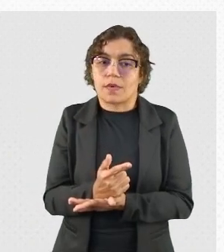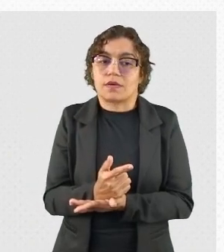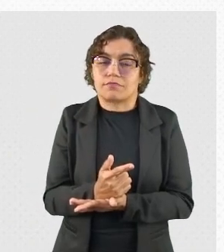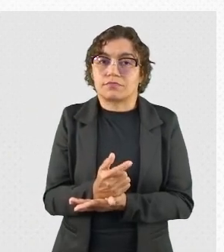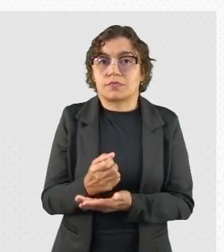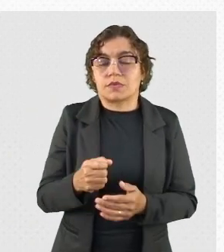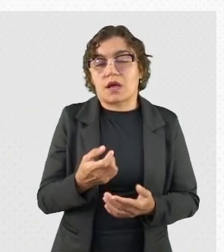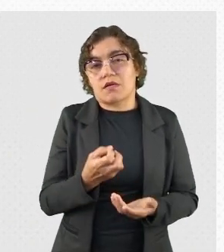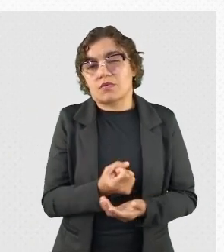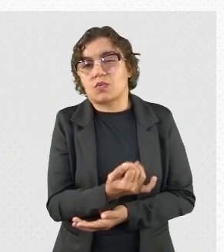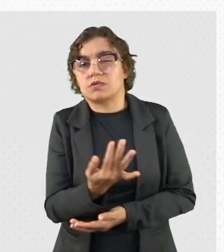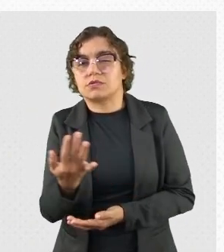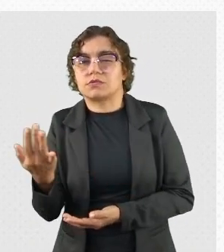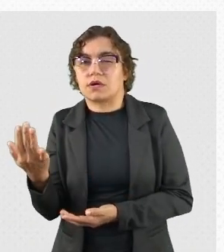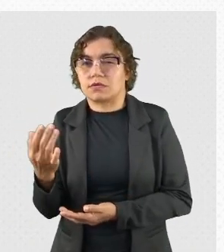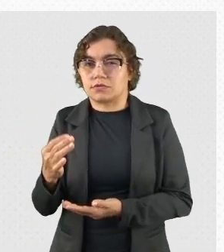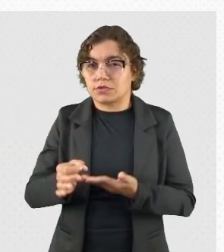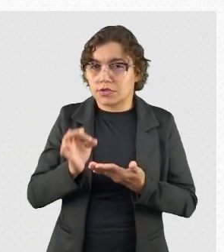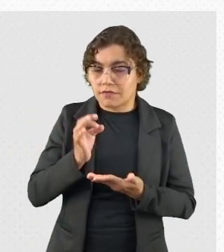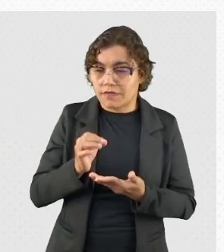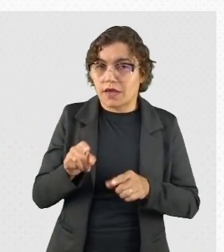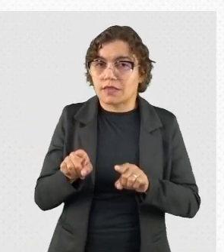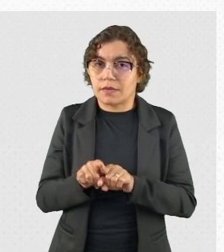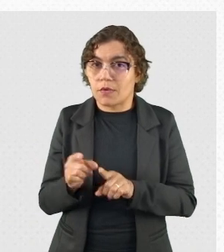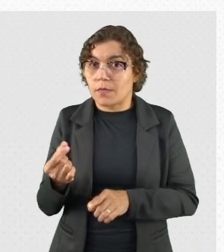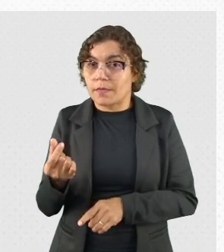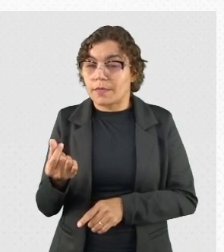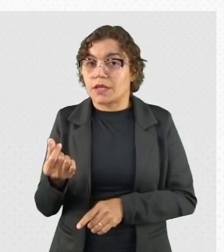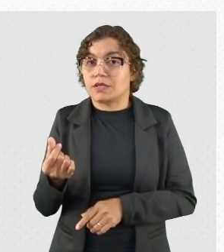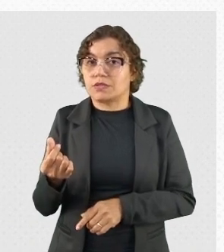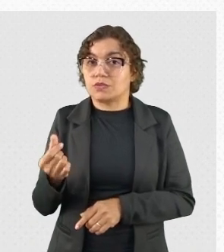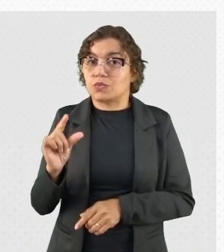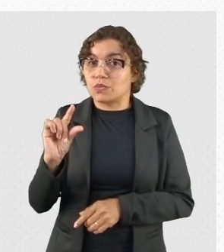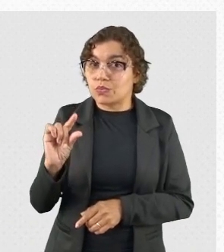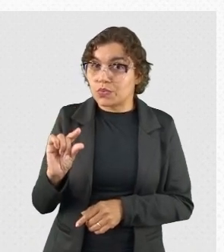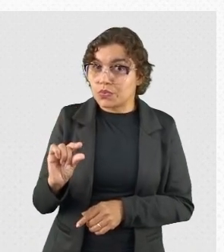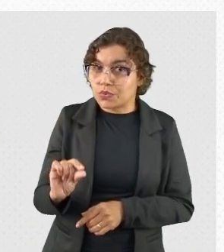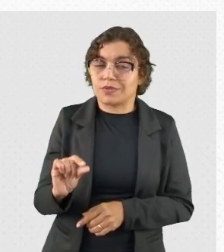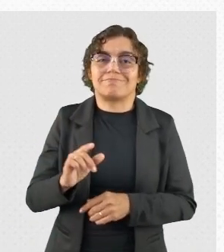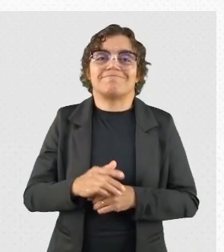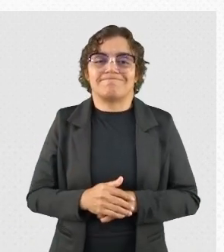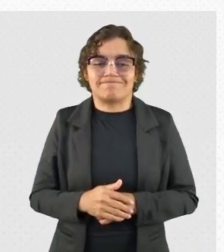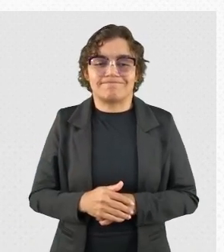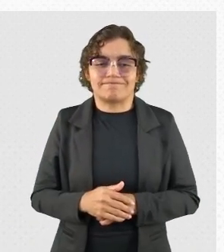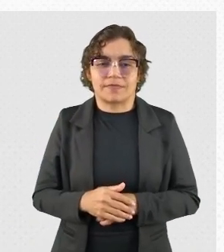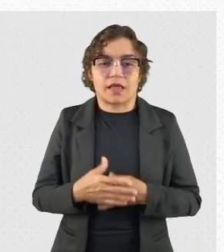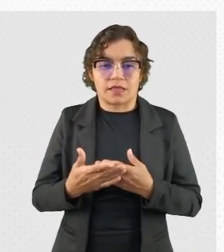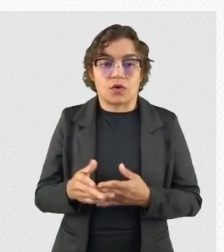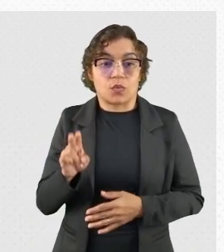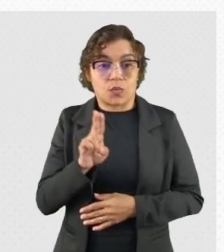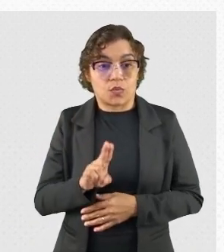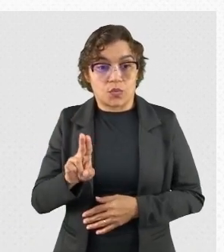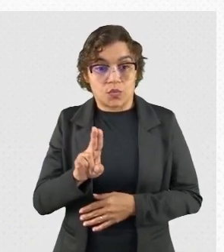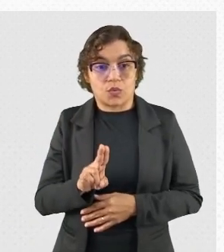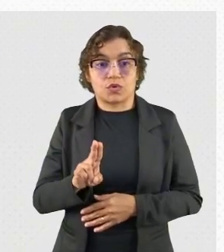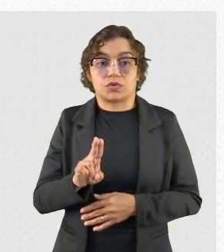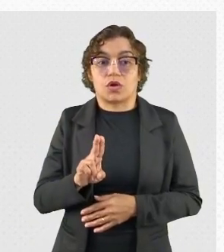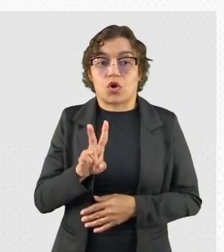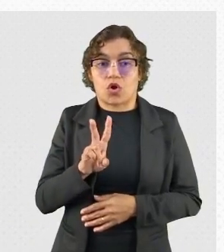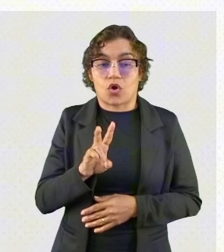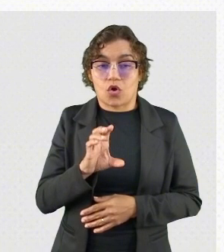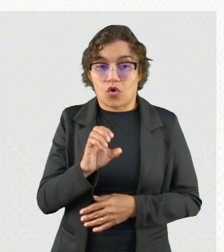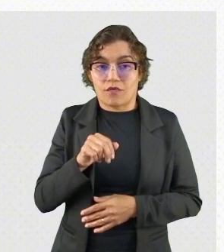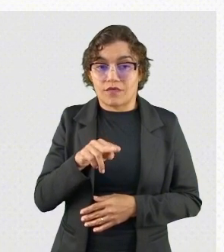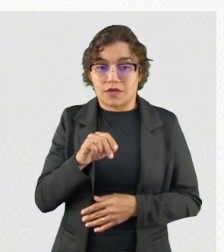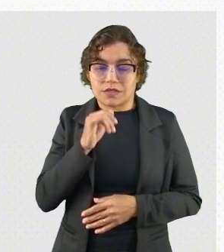os preços. Olha aí que esperteza, né, gente? Então, eles utilizam, façam o Convênio de Taubaté. Claro, gente, São